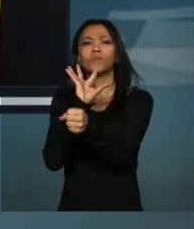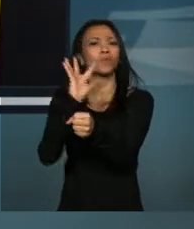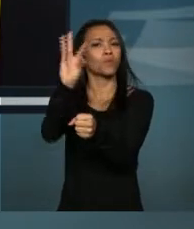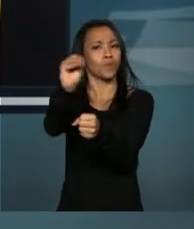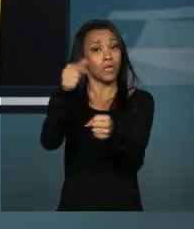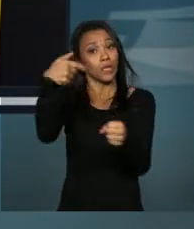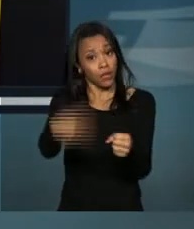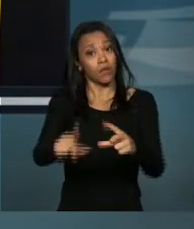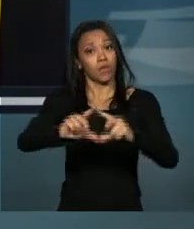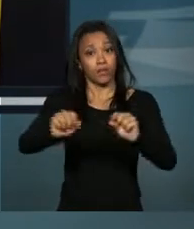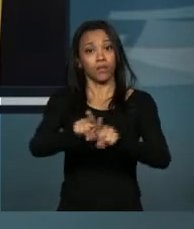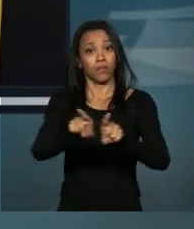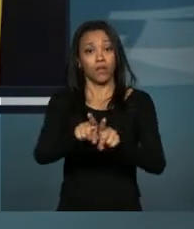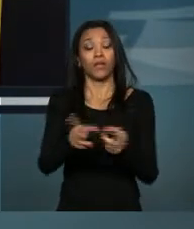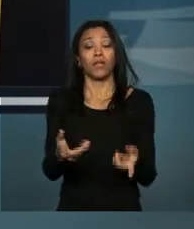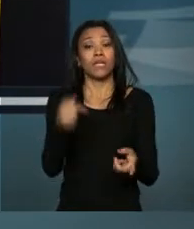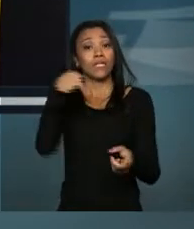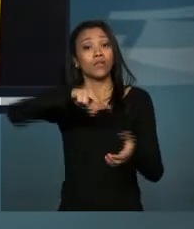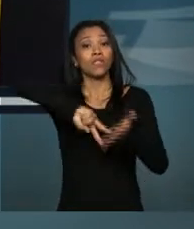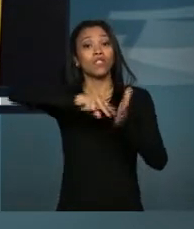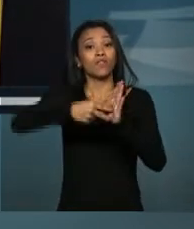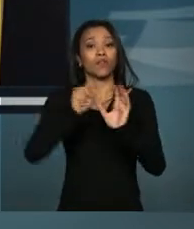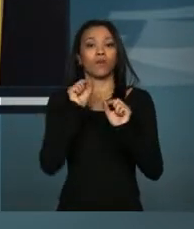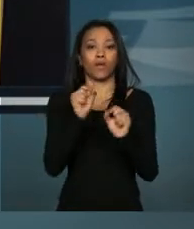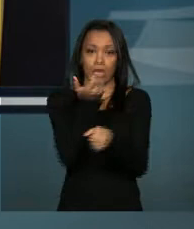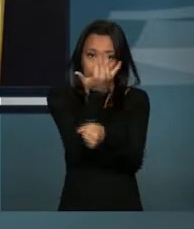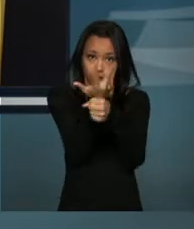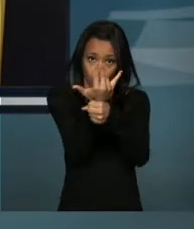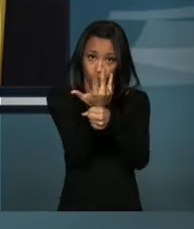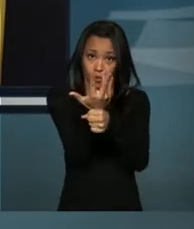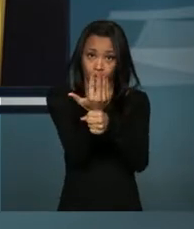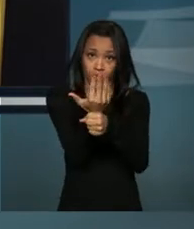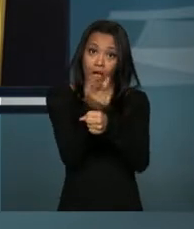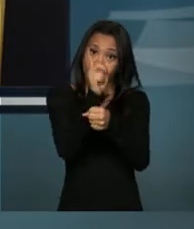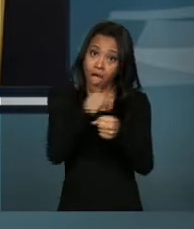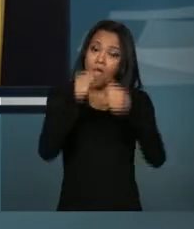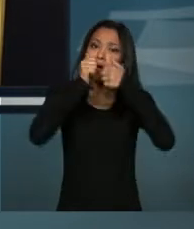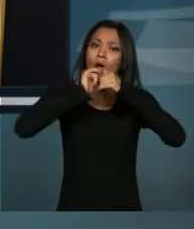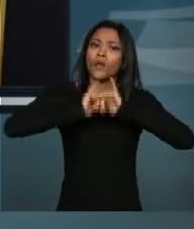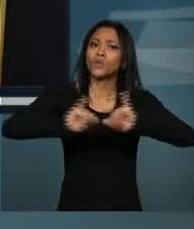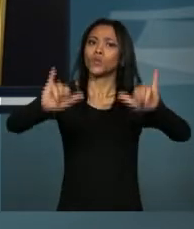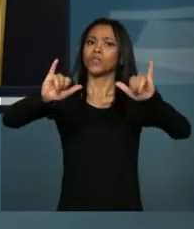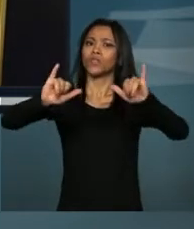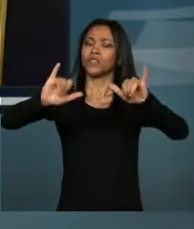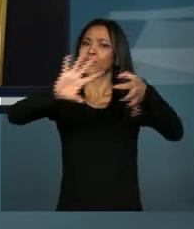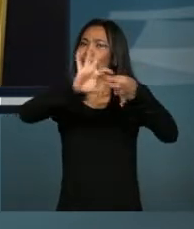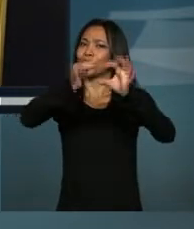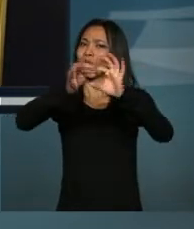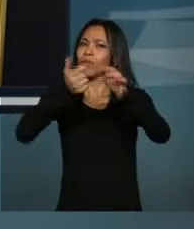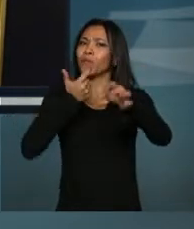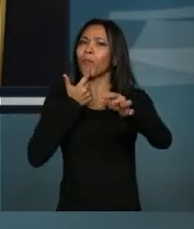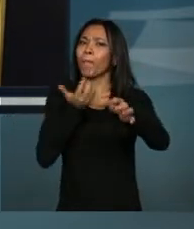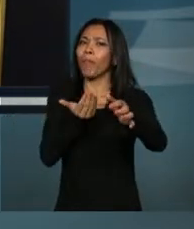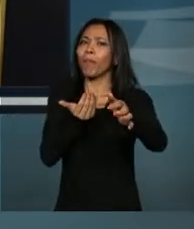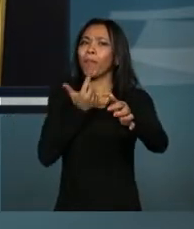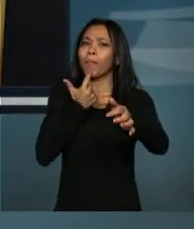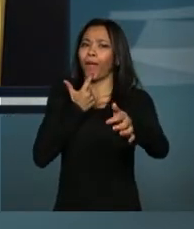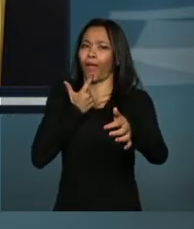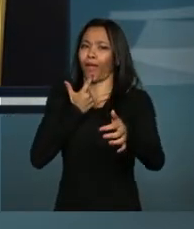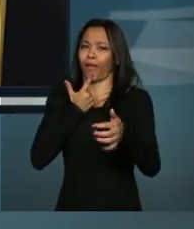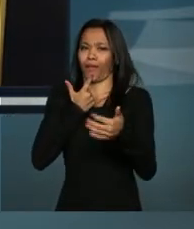Distrito Federal. E ela simboliza exatamente o anúncio de que os Jogos Olímpicos estão chegando.